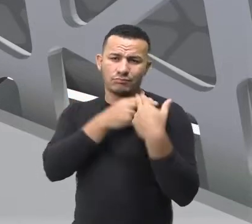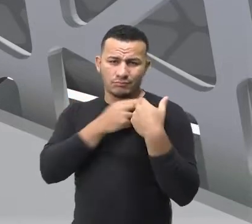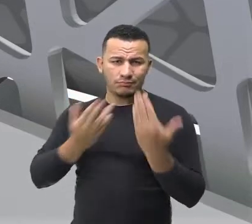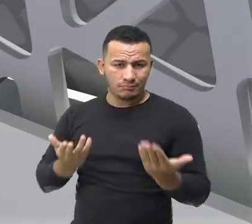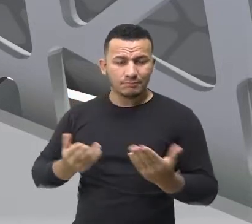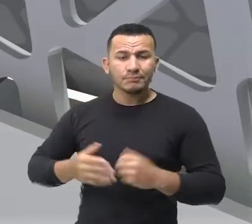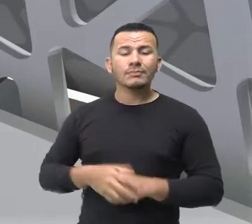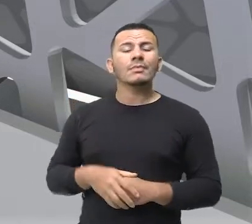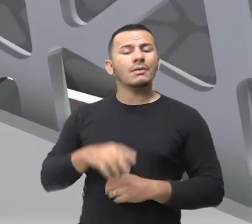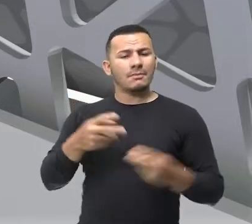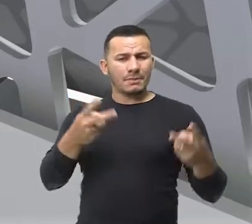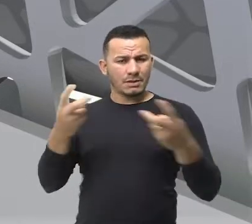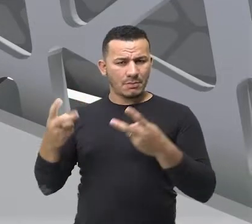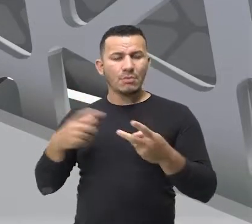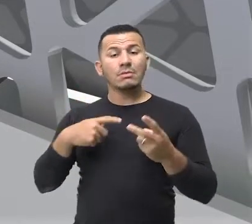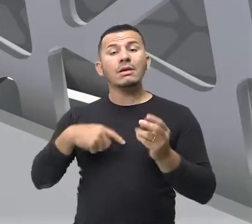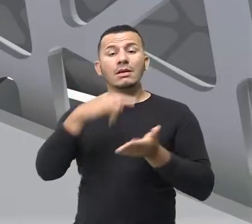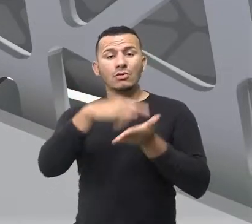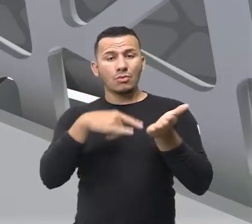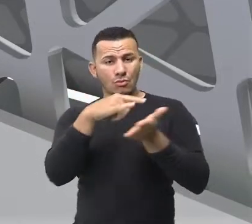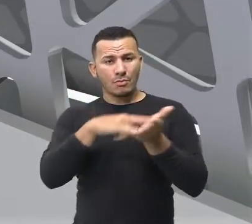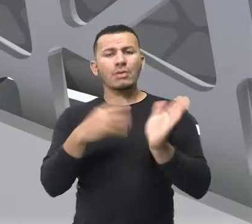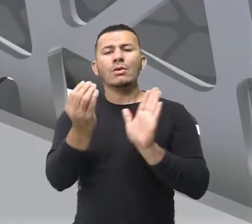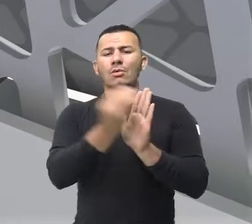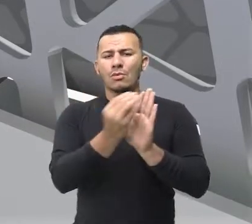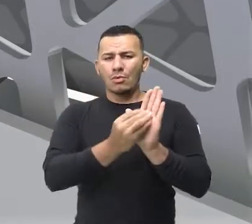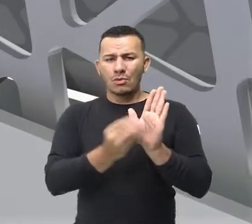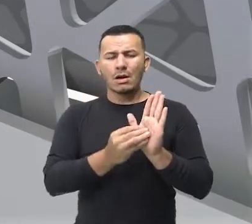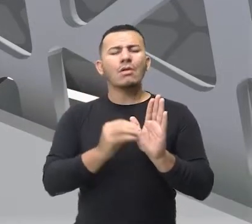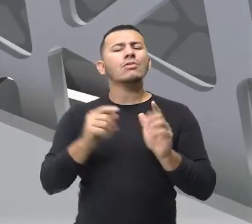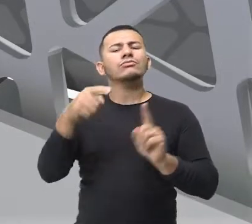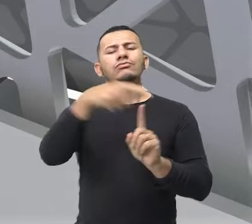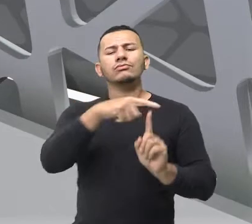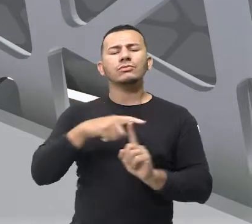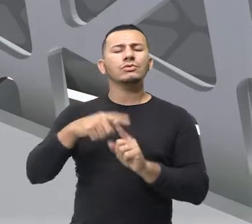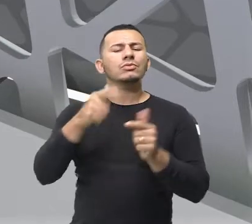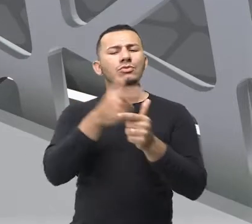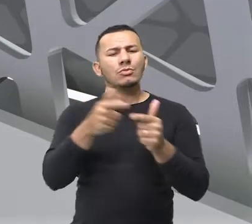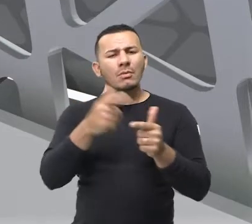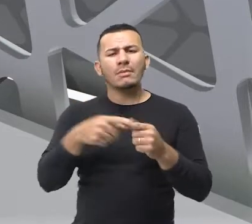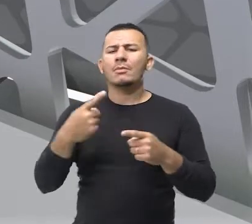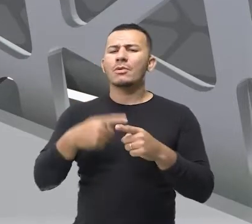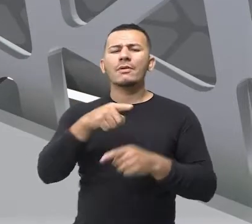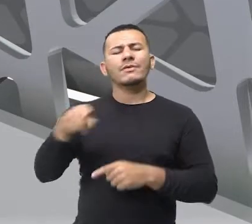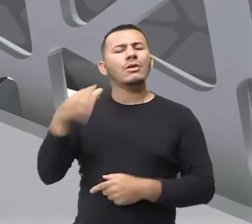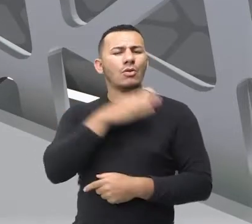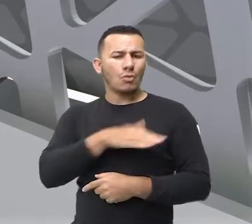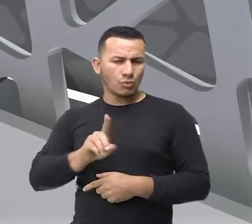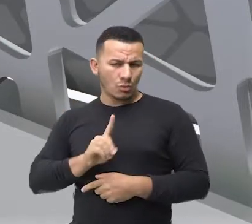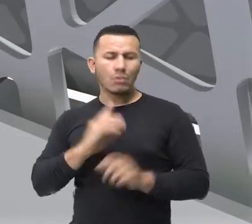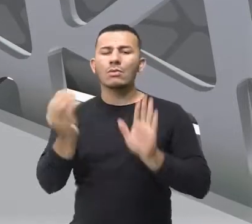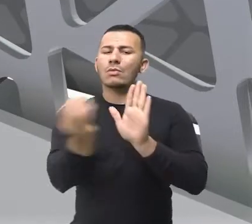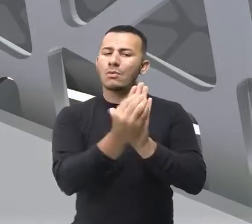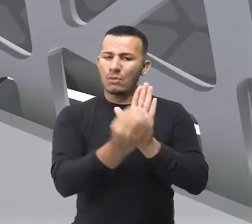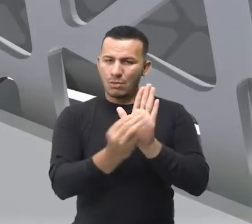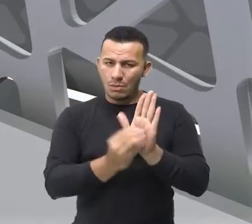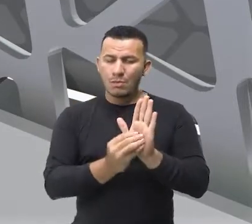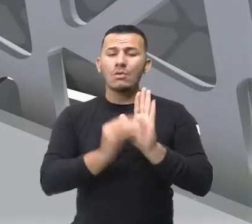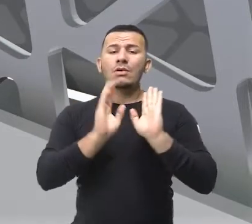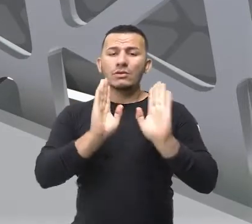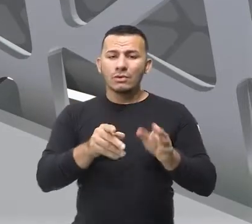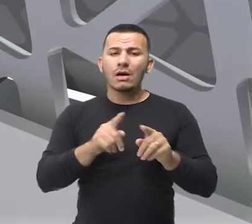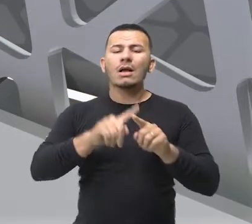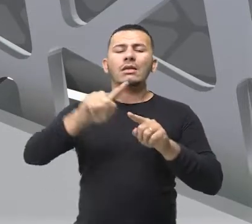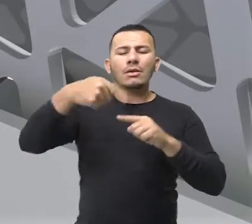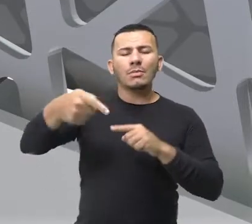Ok percebo que nessa carta você coloca o problema Ou seja a sua insatisfação e espera que